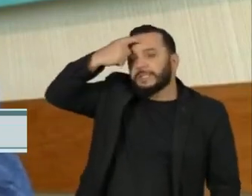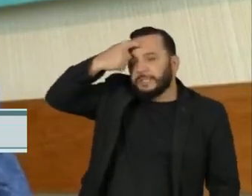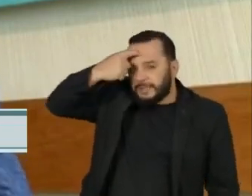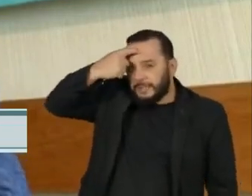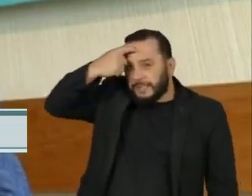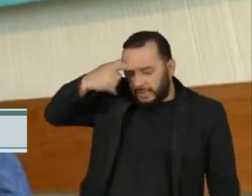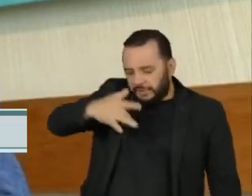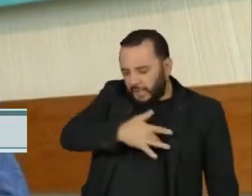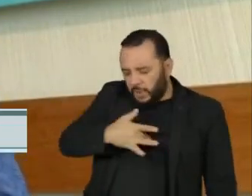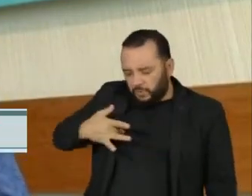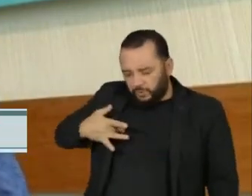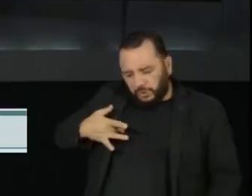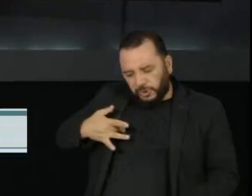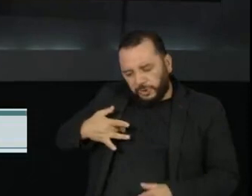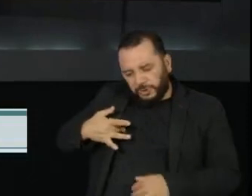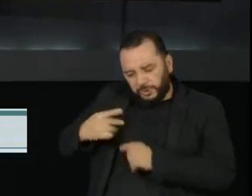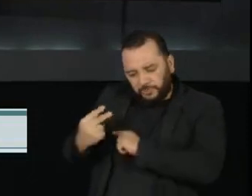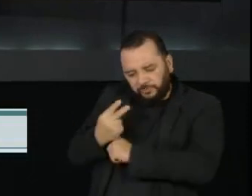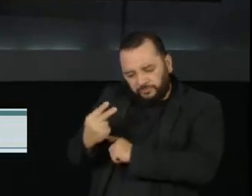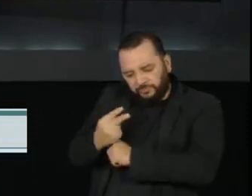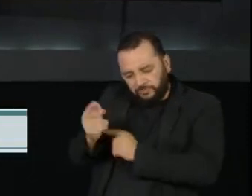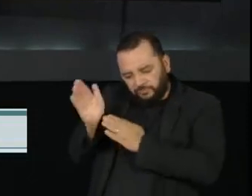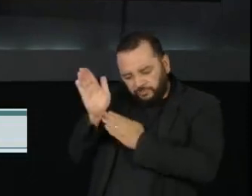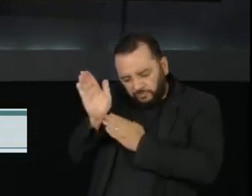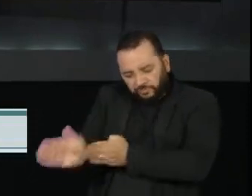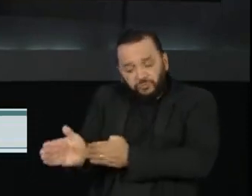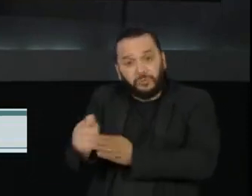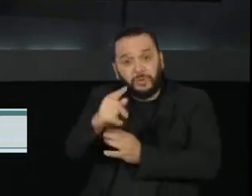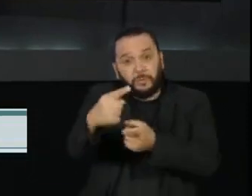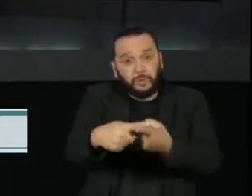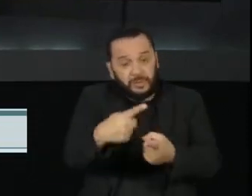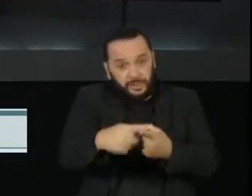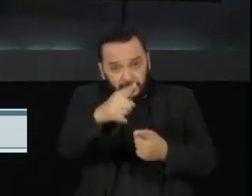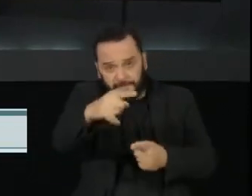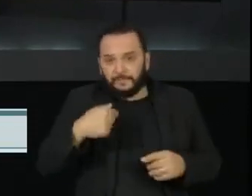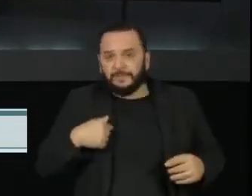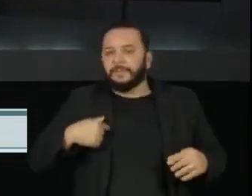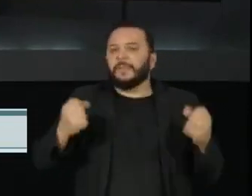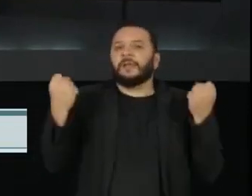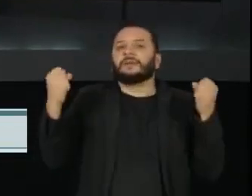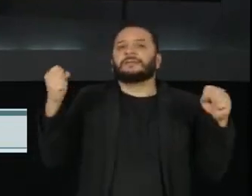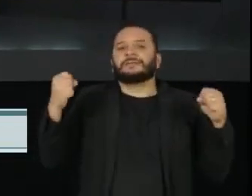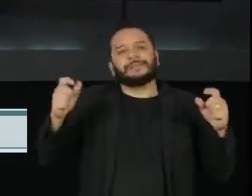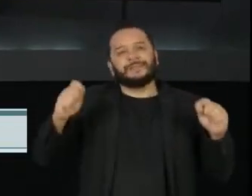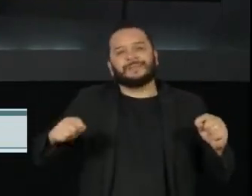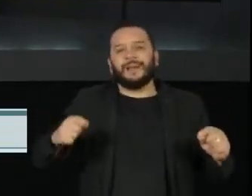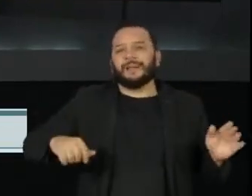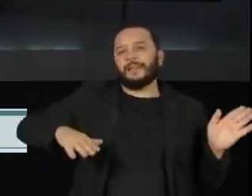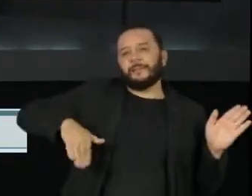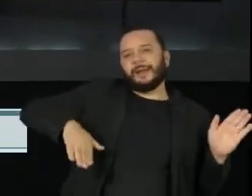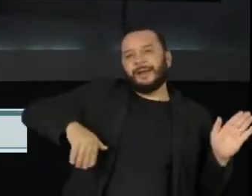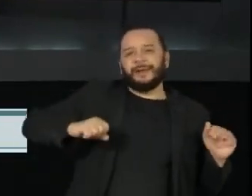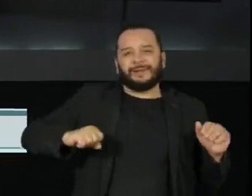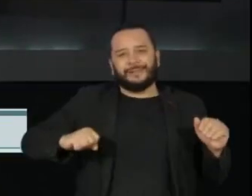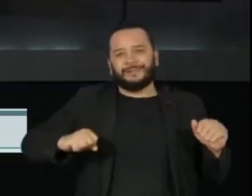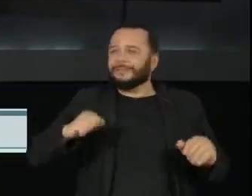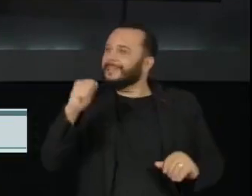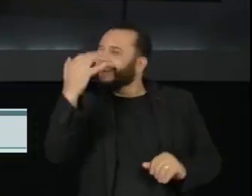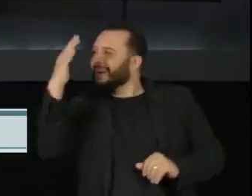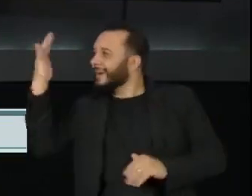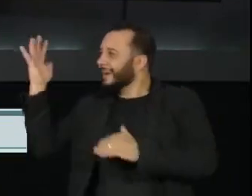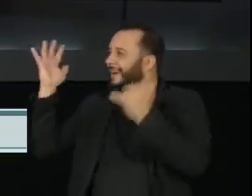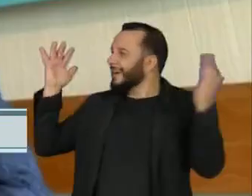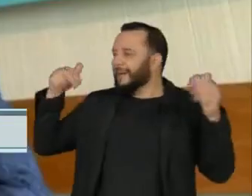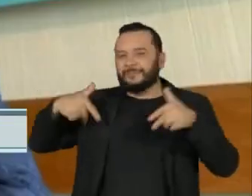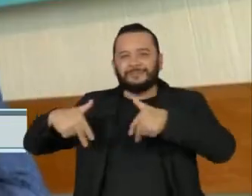com garra e determinação. Porque fazer uma atividade física, você faz na orla, você faz no campo, você faz